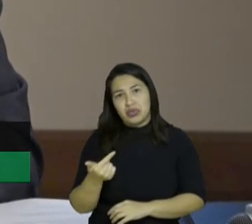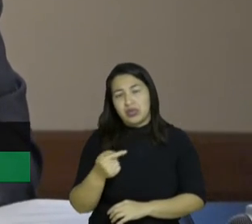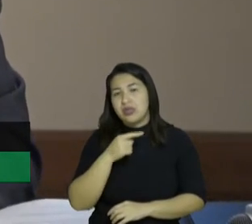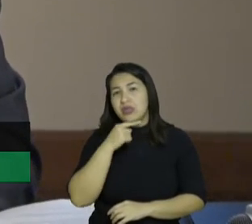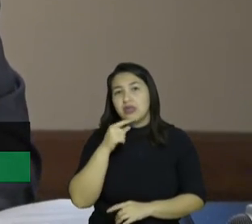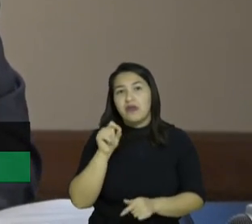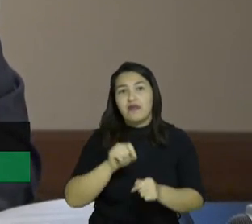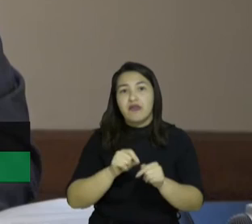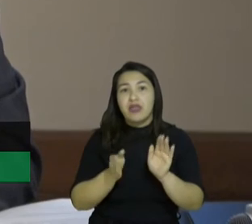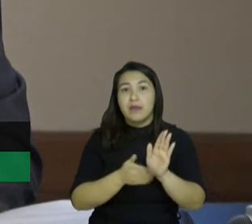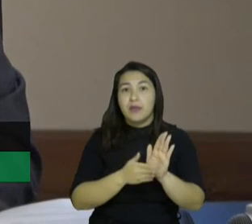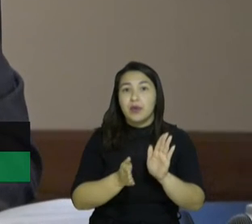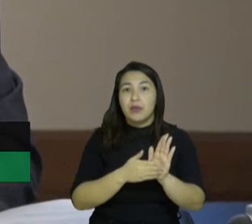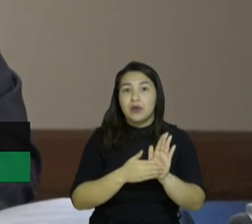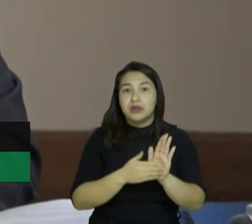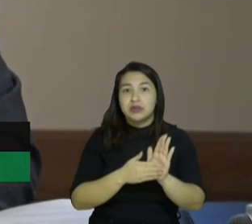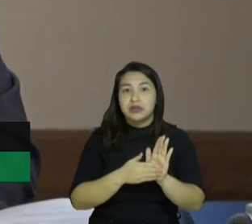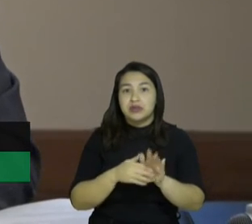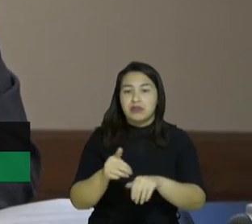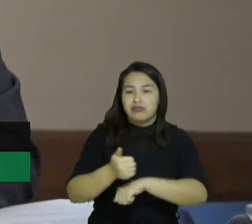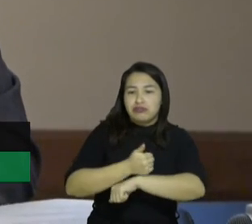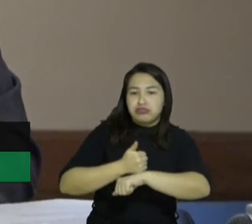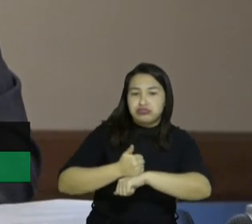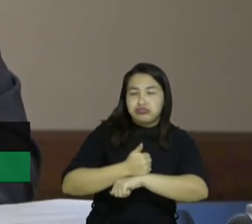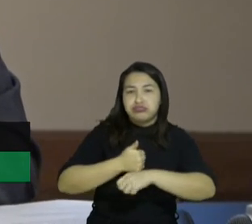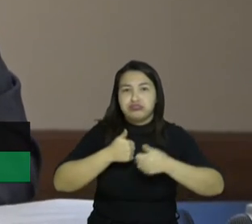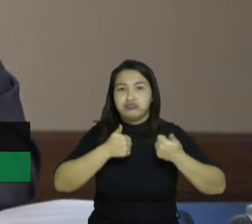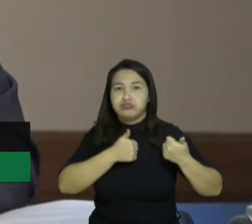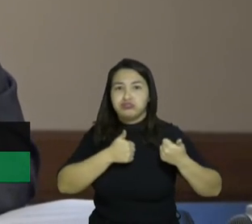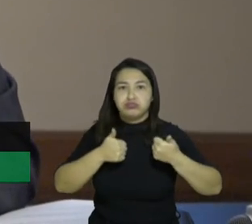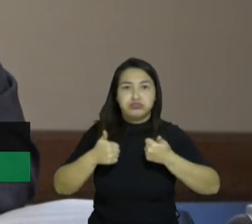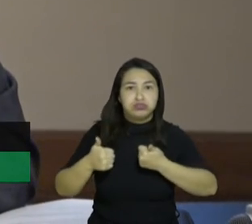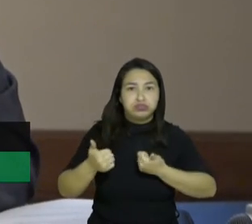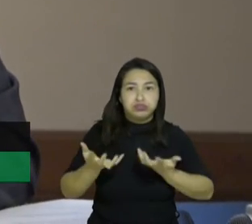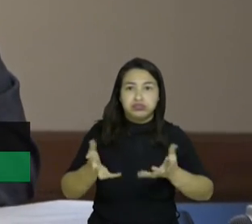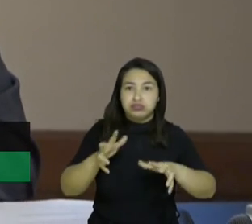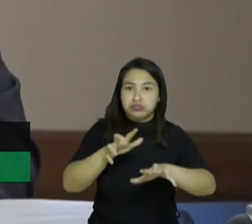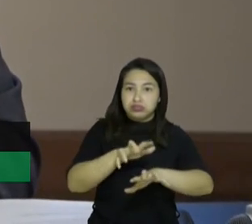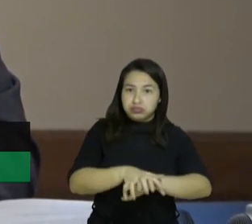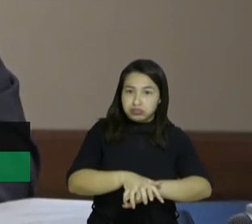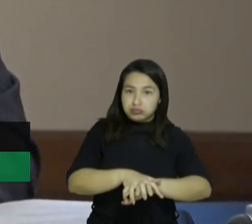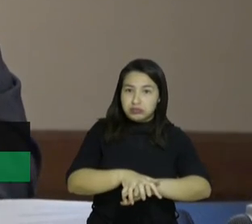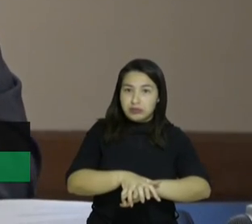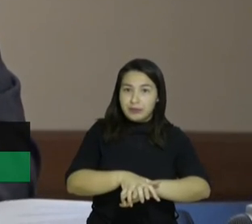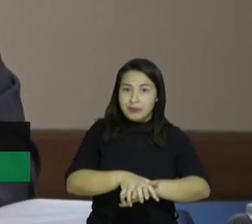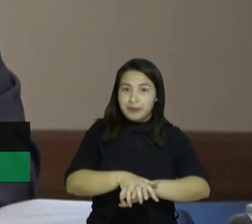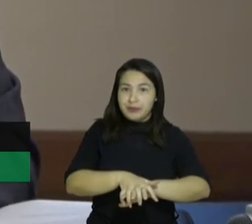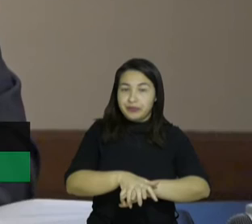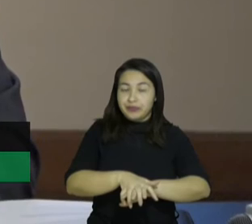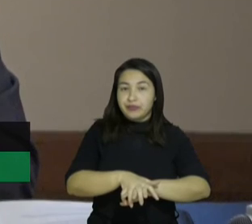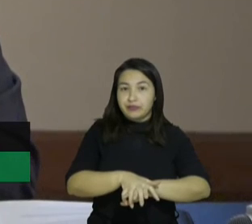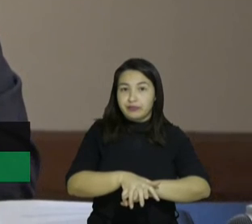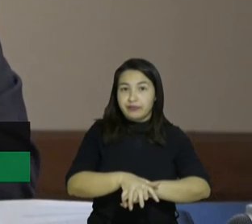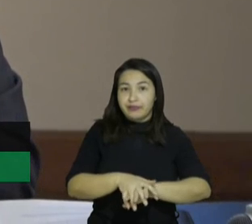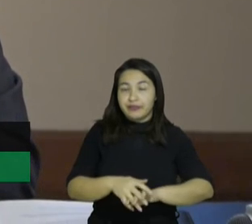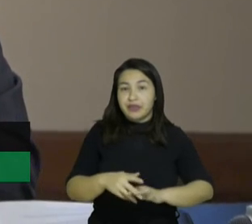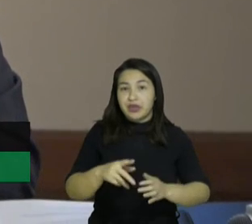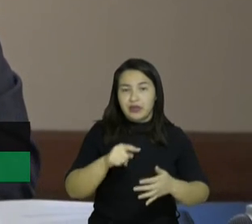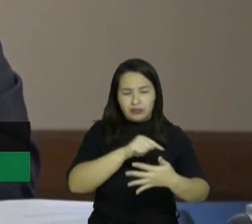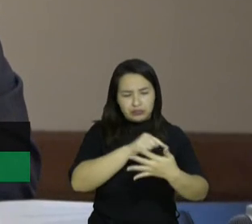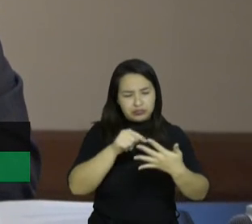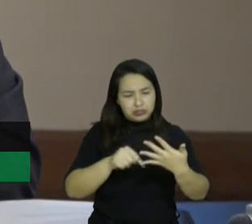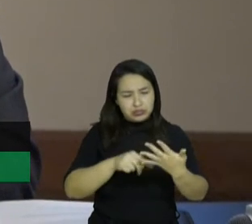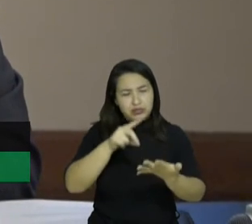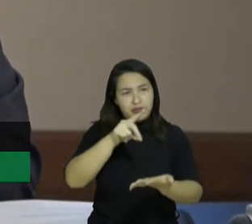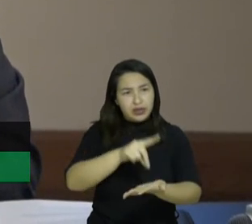essa proposição de forma profissional de forma eh integrada eh com fatos dados que possam